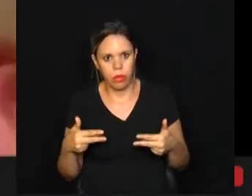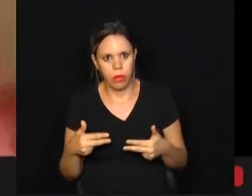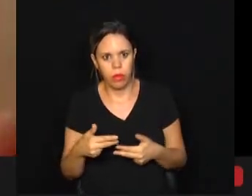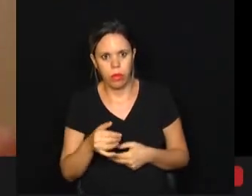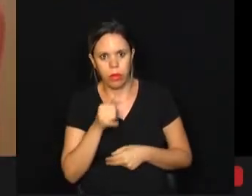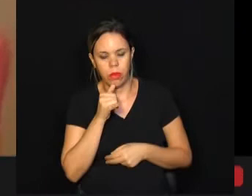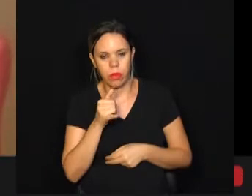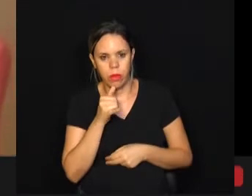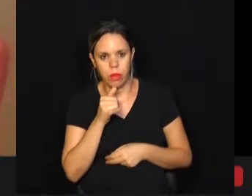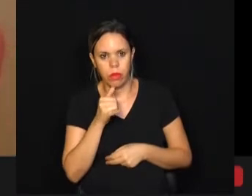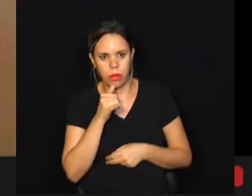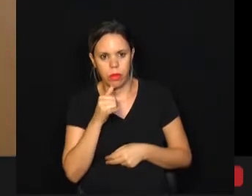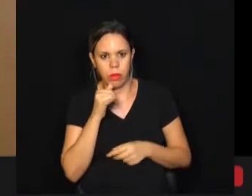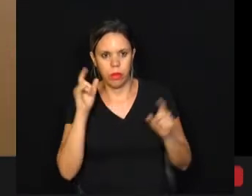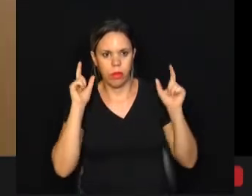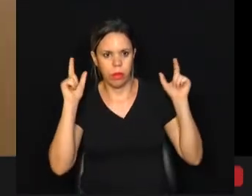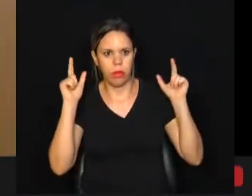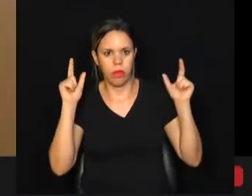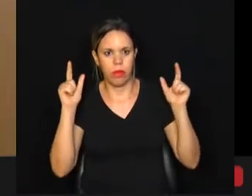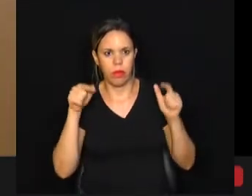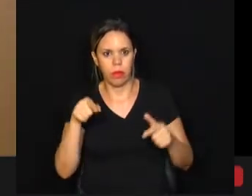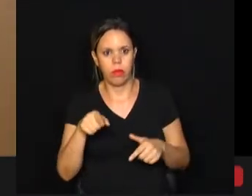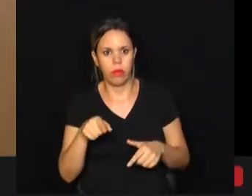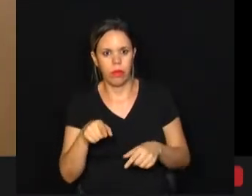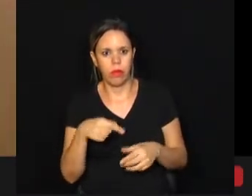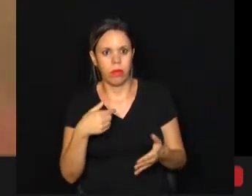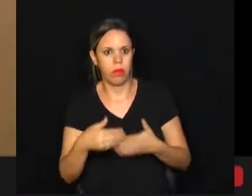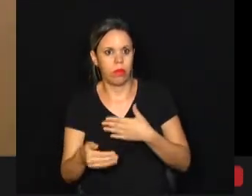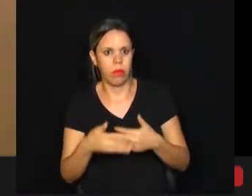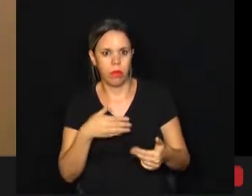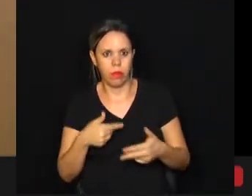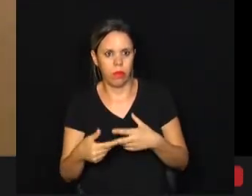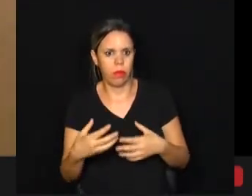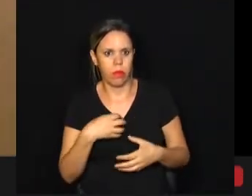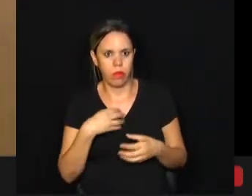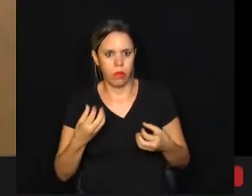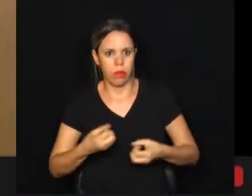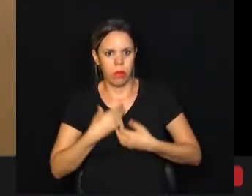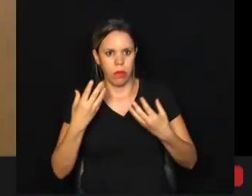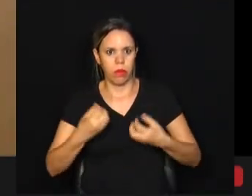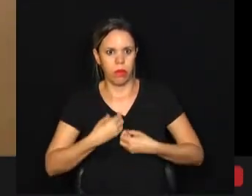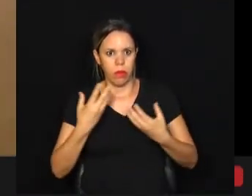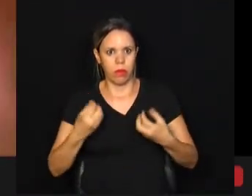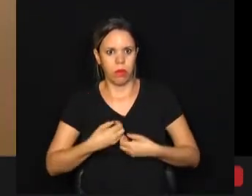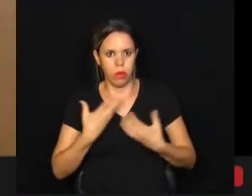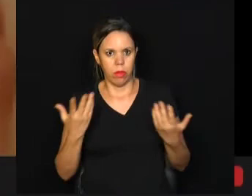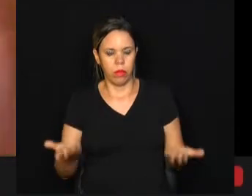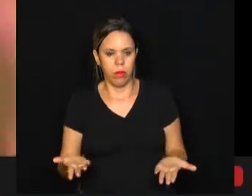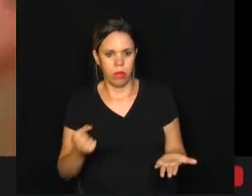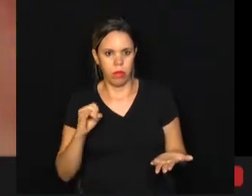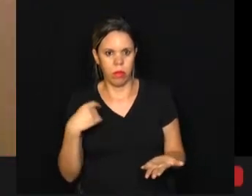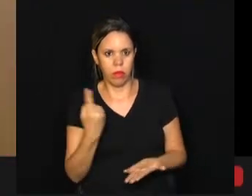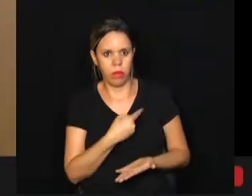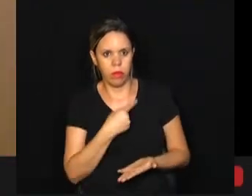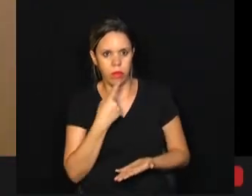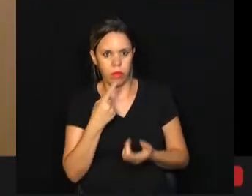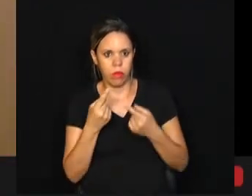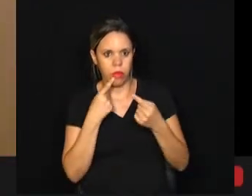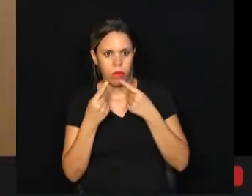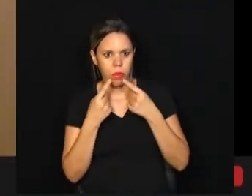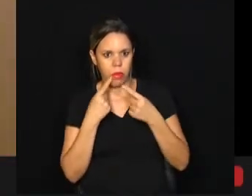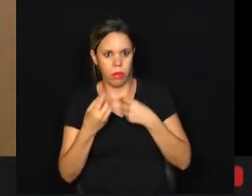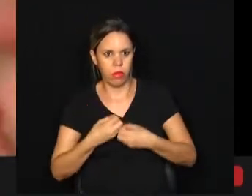exemplo radical do pancadão, mas você pode pegar qualquer forma expressiva. Né? Se nós dialogamos com as